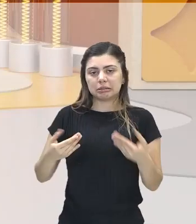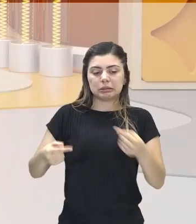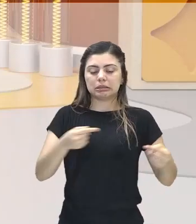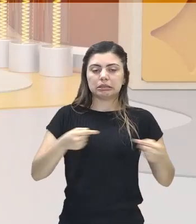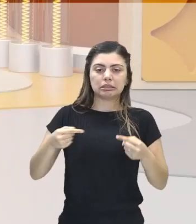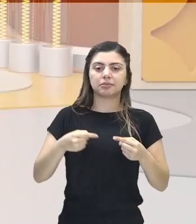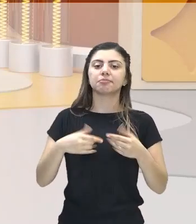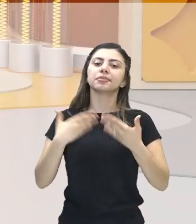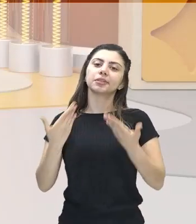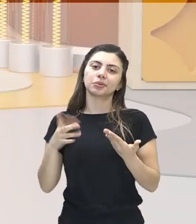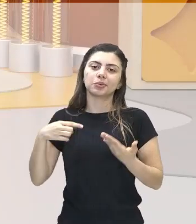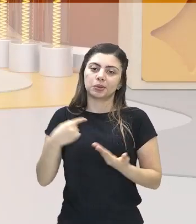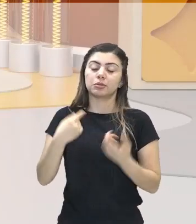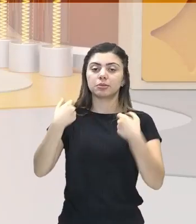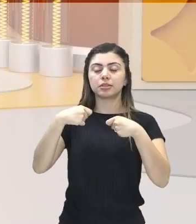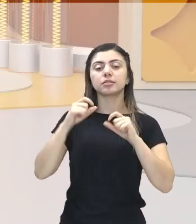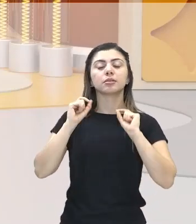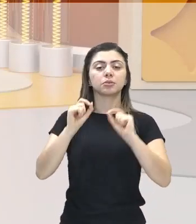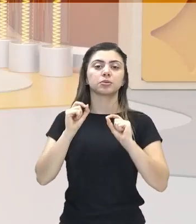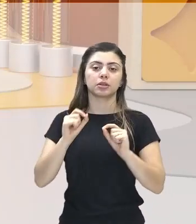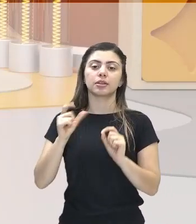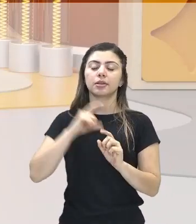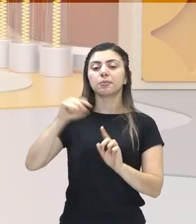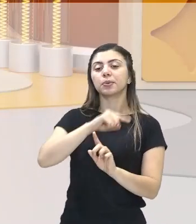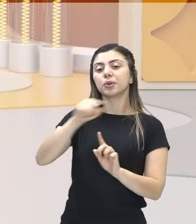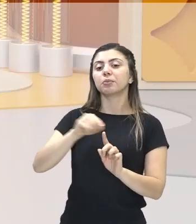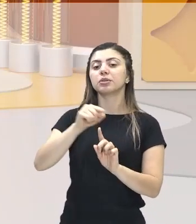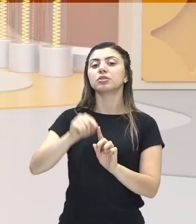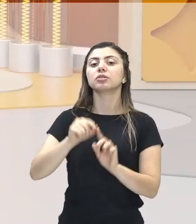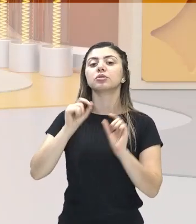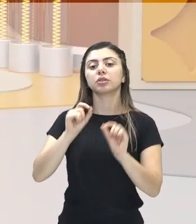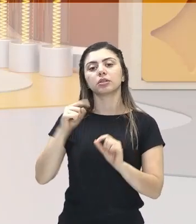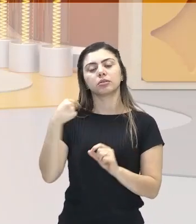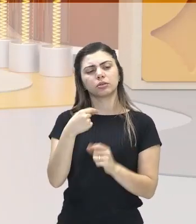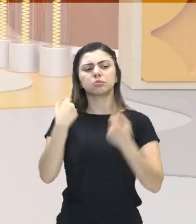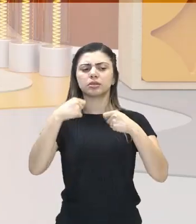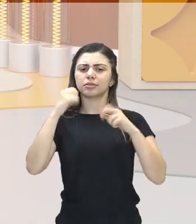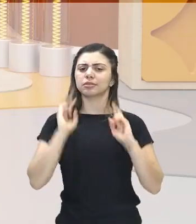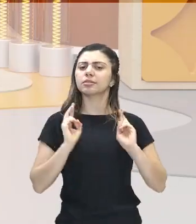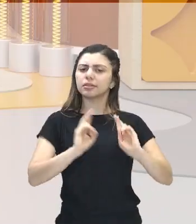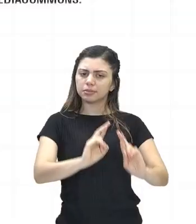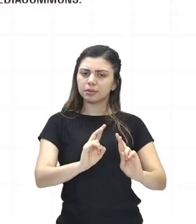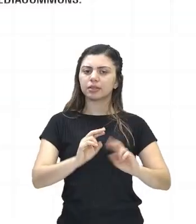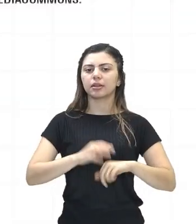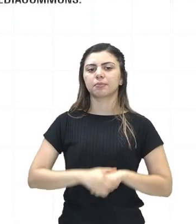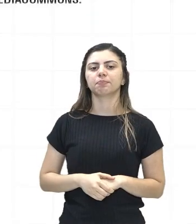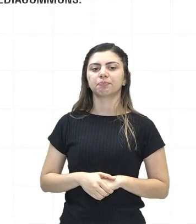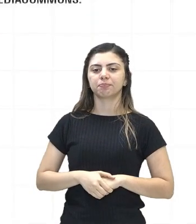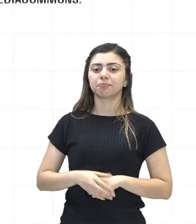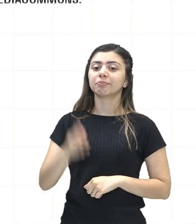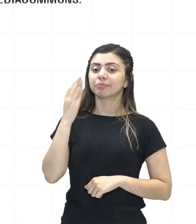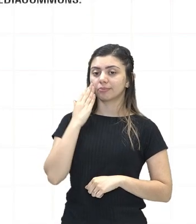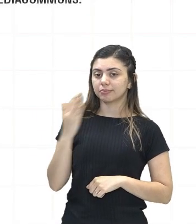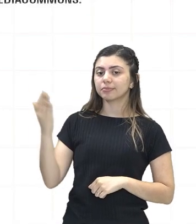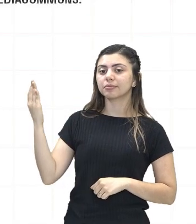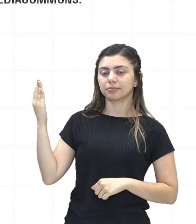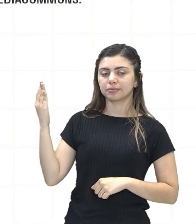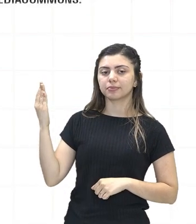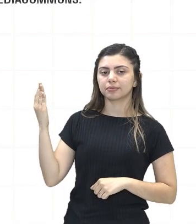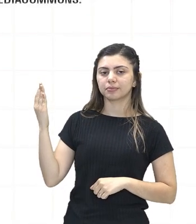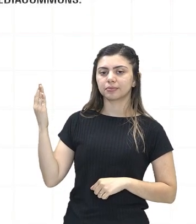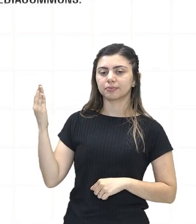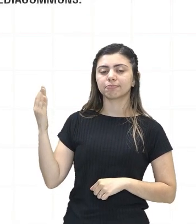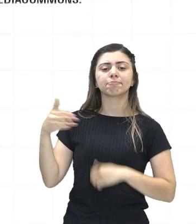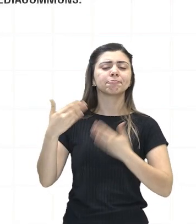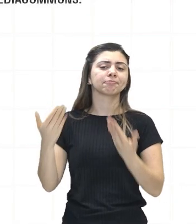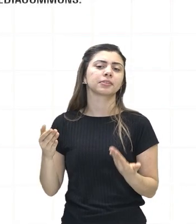É por isso que a gente sempre tem que buscar, pessoal, a questão da tolerância. Vamos dar uma olhadinha nisso, pessoal, nessa próxima tela?